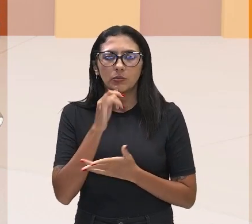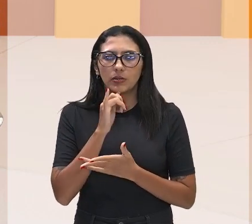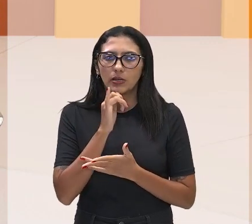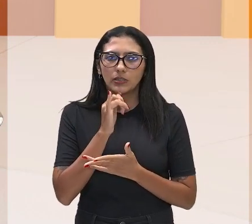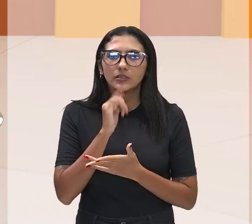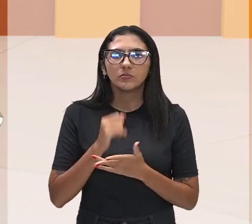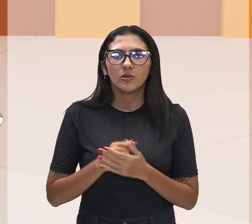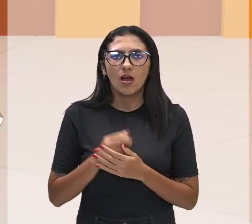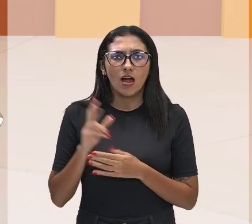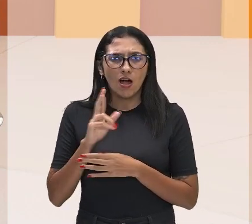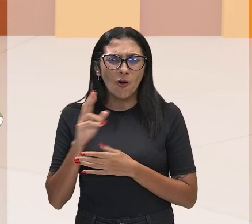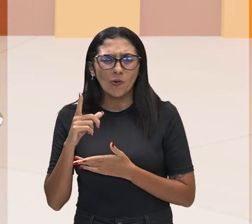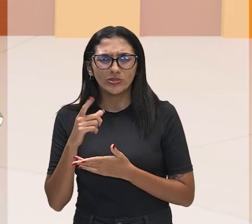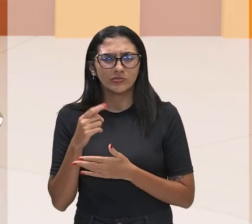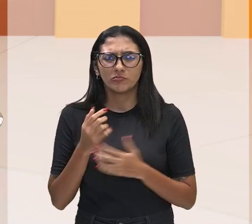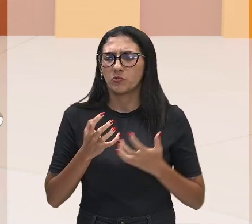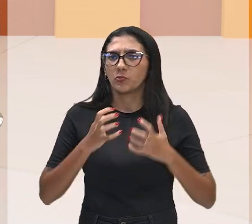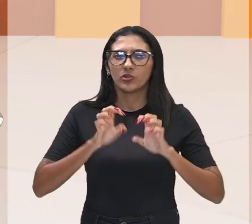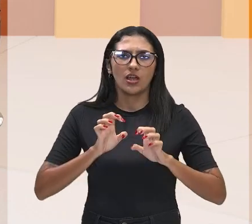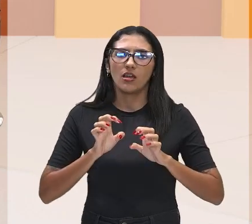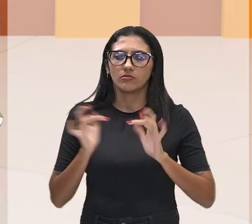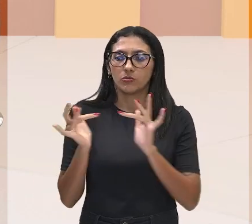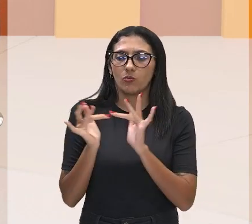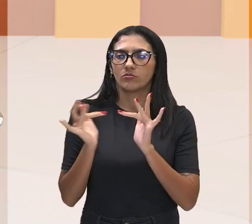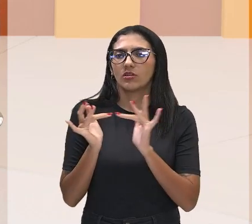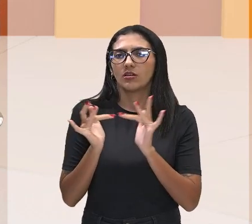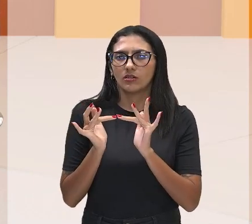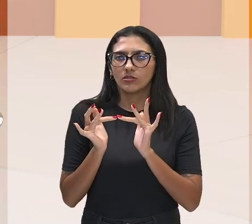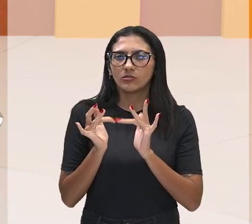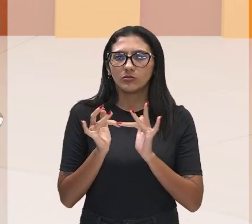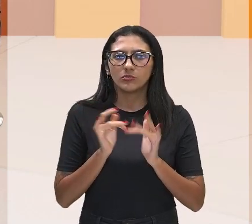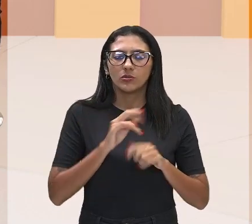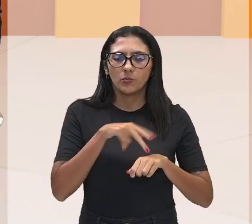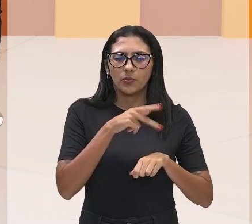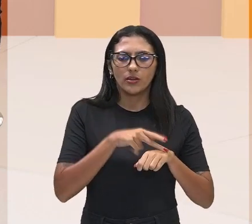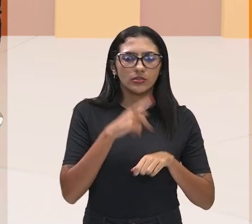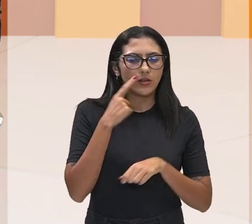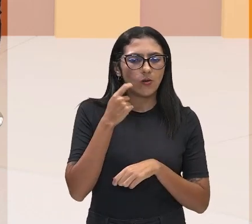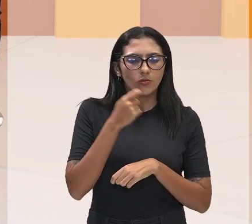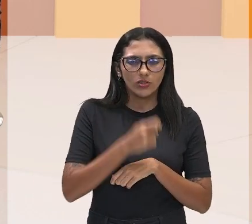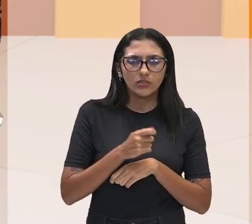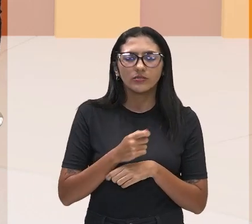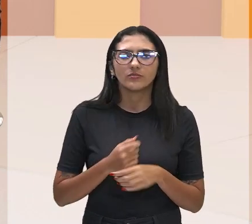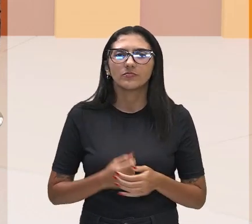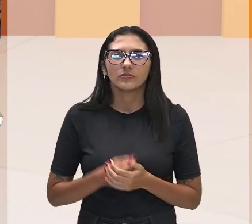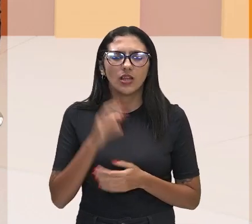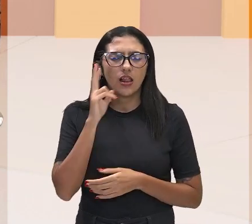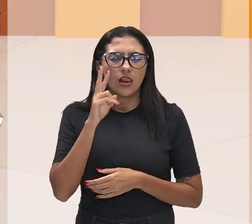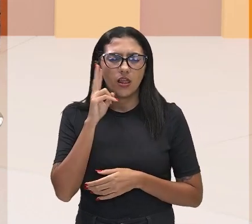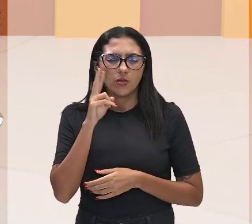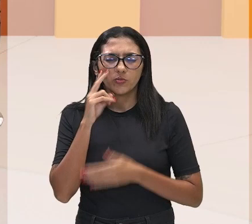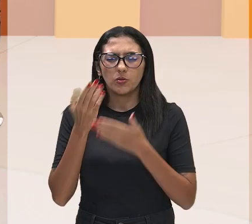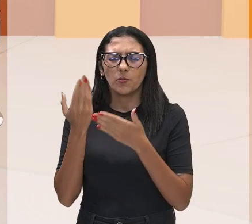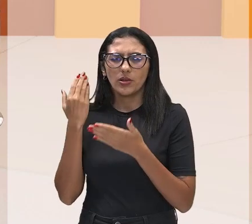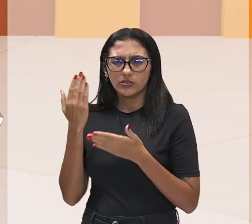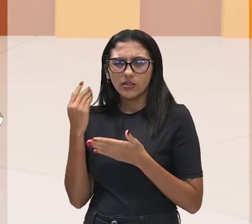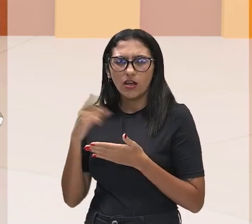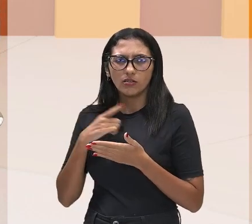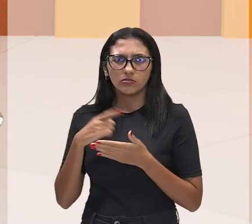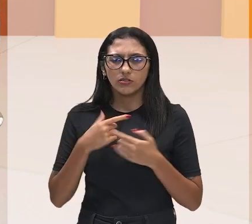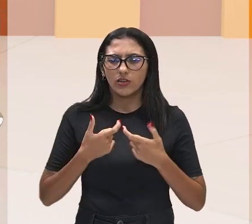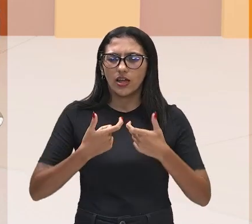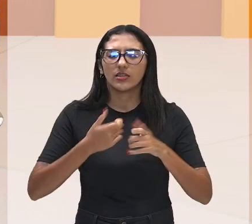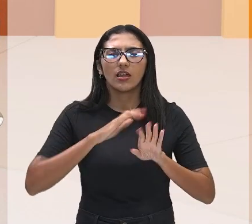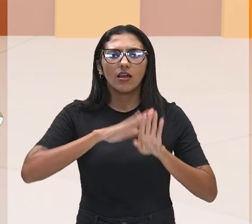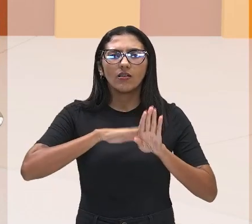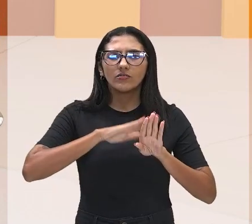da Rússia em relação aos Estados Unidos, lembrando ali da Guerra Fria que se teve, né, a parte da Rússia, a parte dos Estados Unidos,